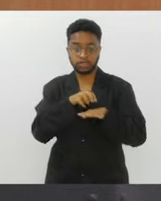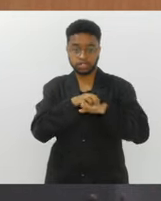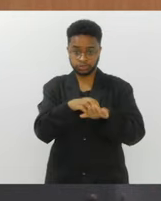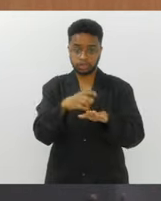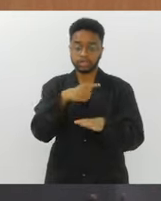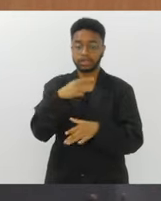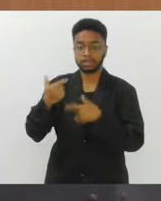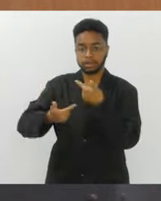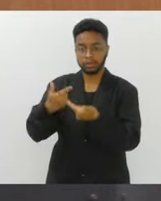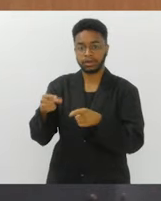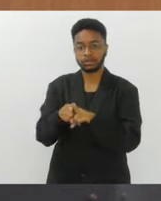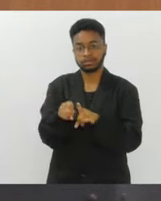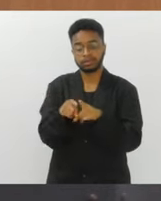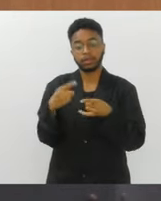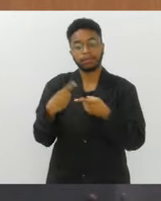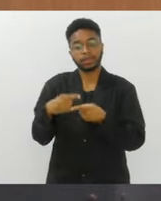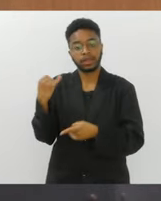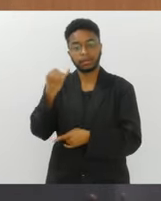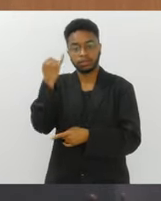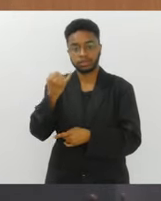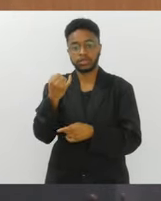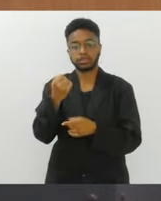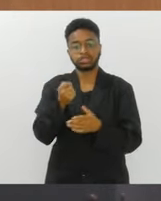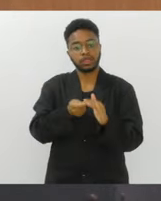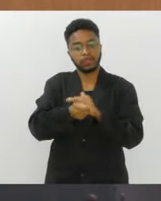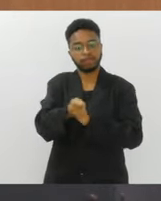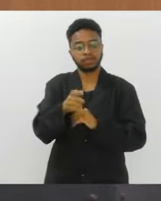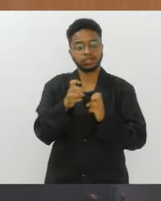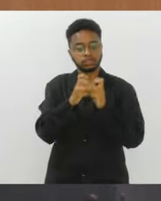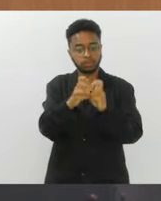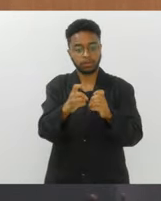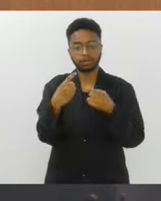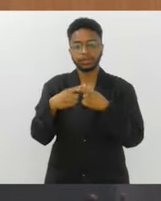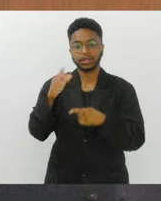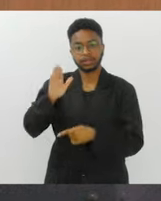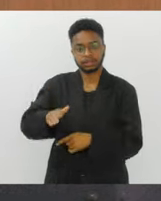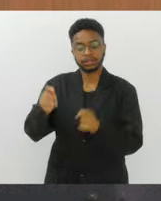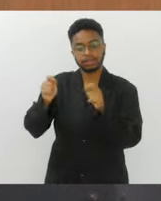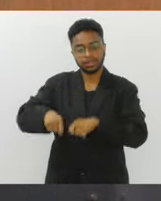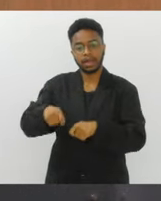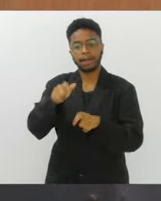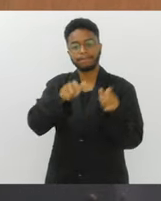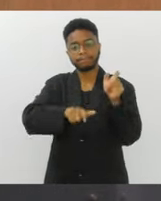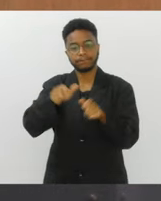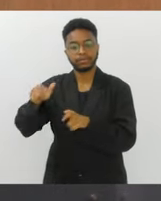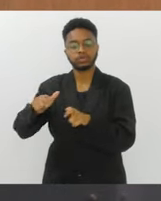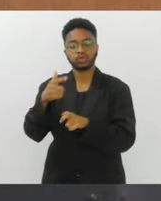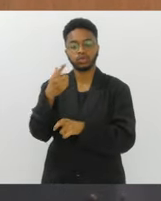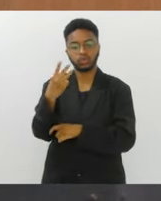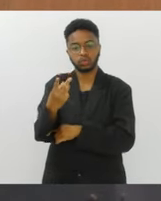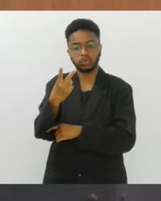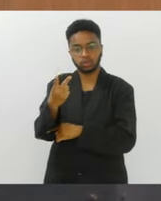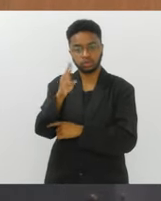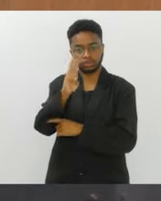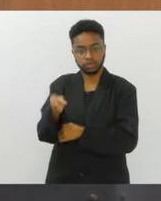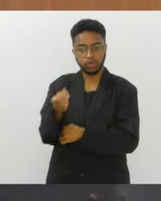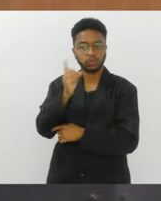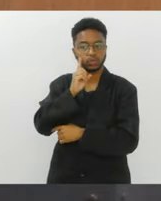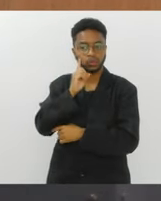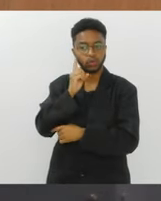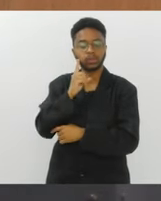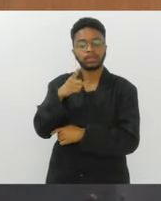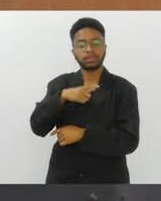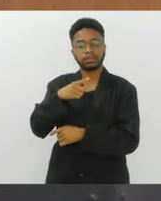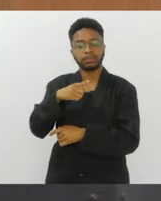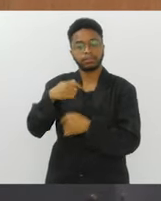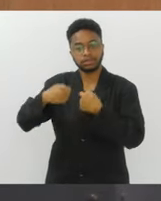muito importante se investir na malha ferroviária para que essas pessoas, essas 2 milhões de pessoas que chegam diariamente, consigam acessar a